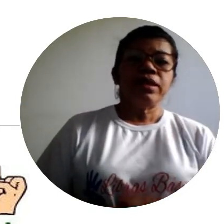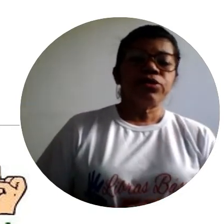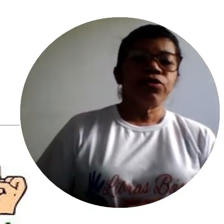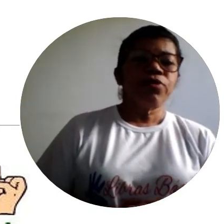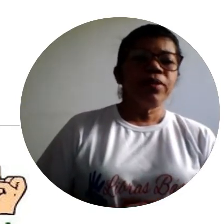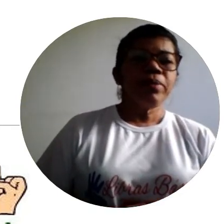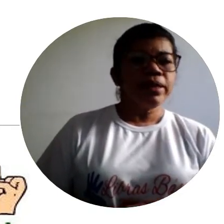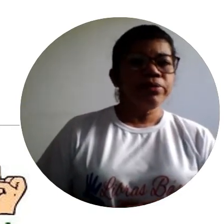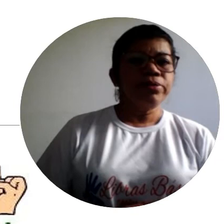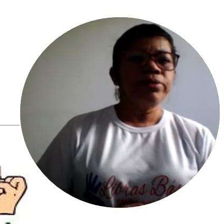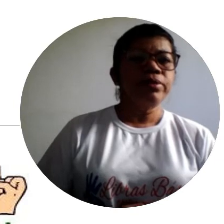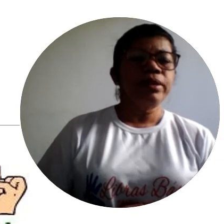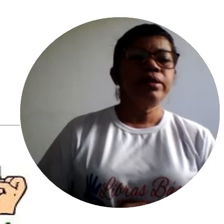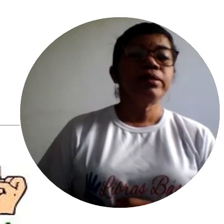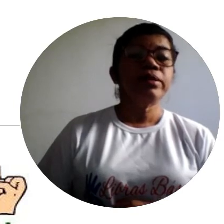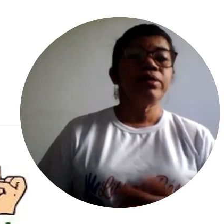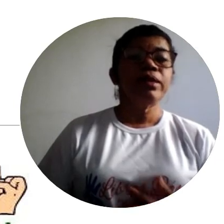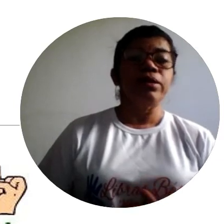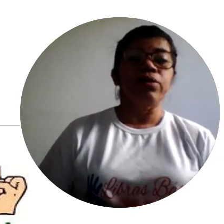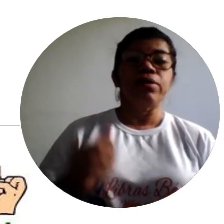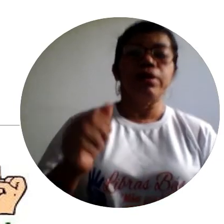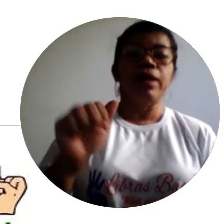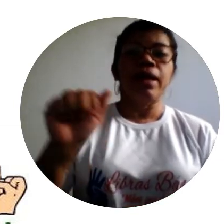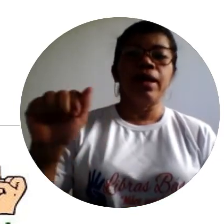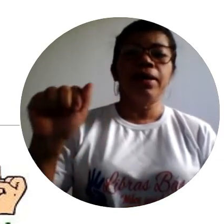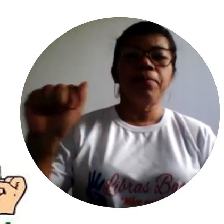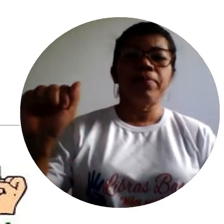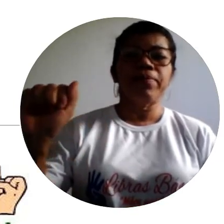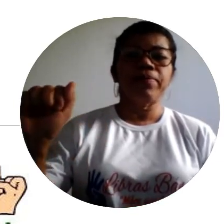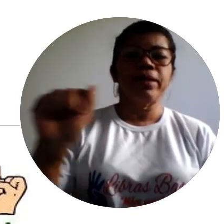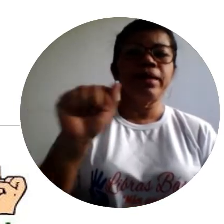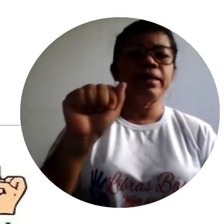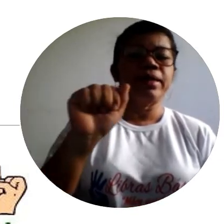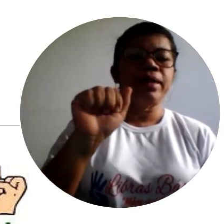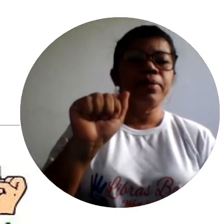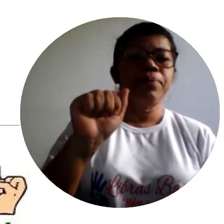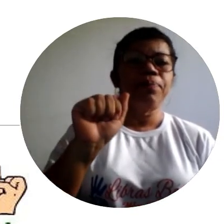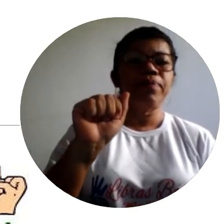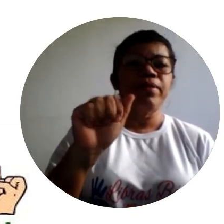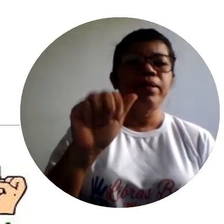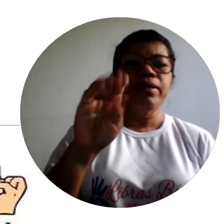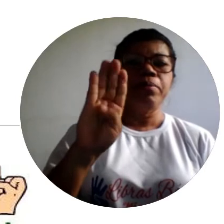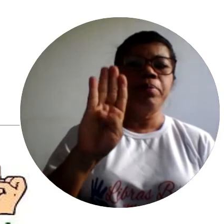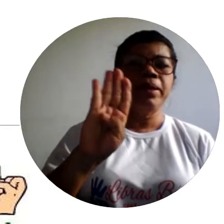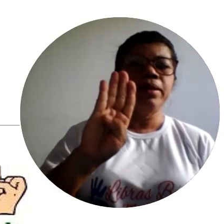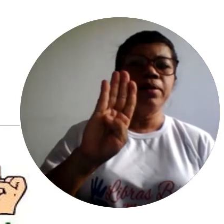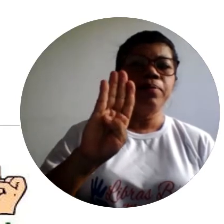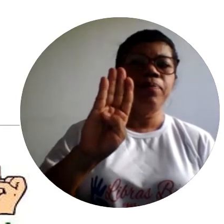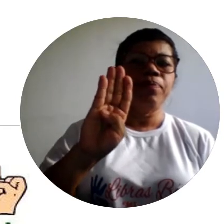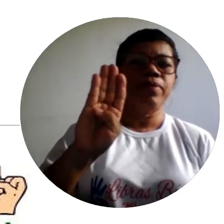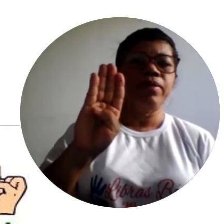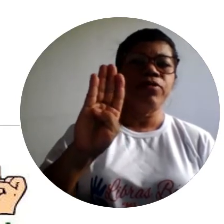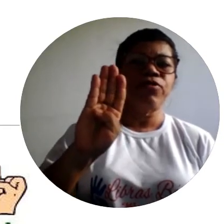Usando as letras do alfabeto, tá? Então aqui, ó, A, que é a letra A,